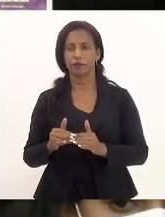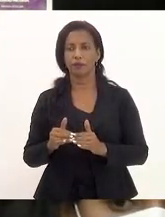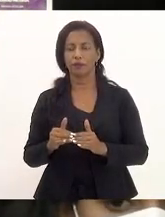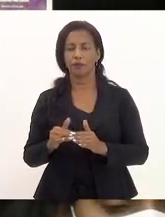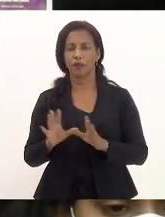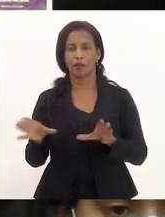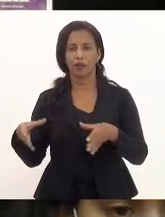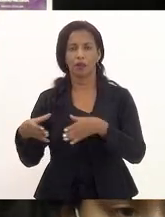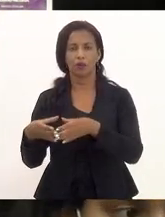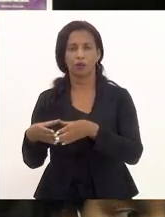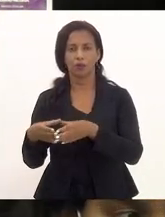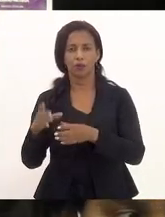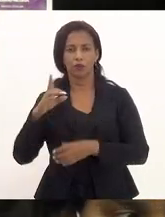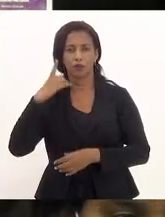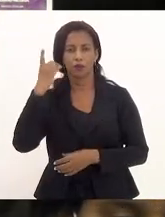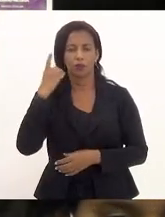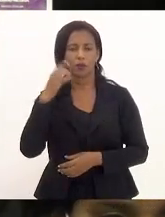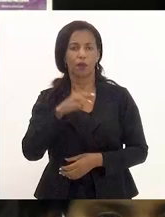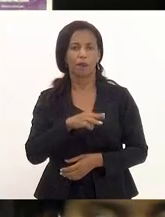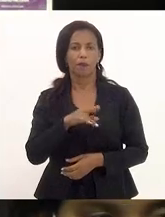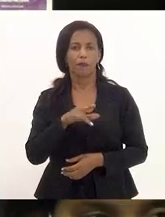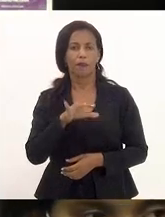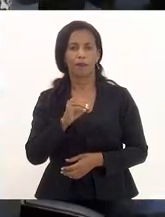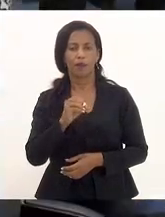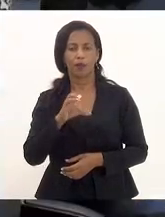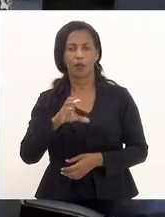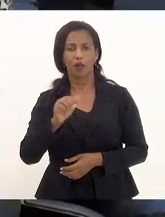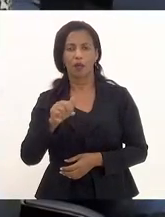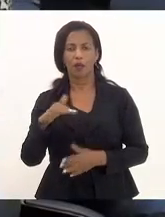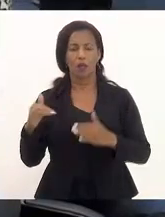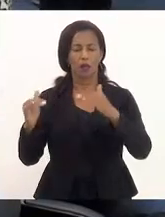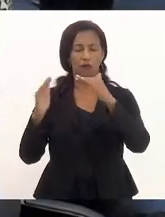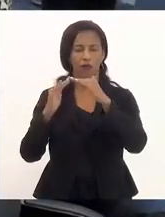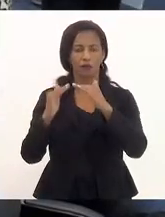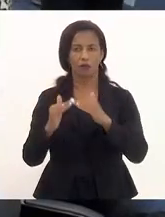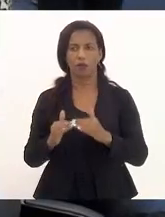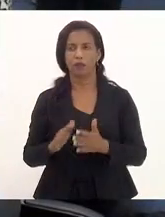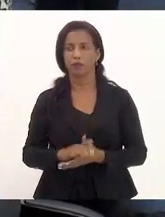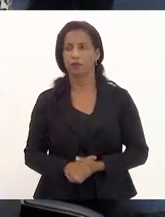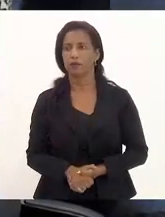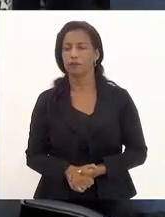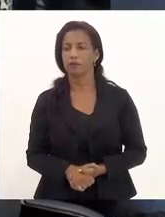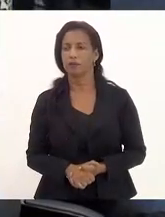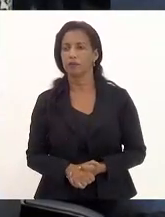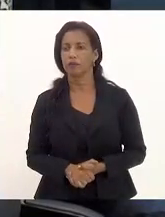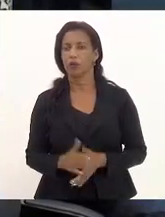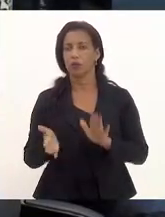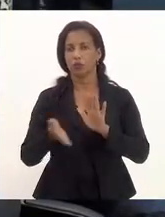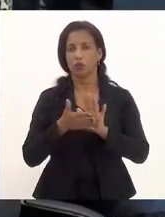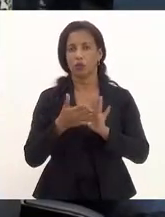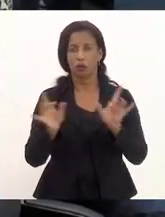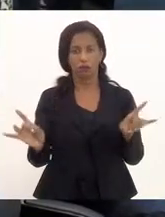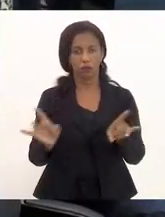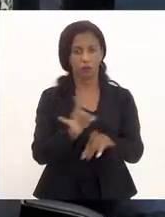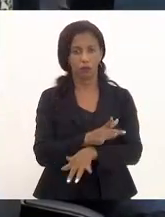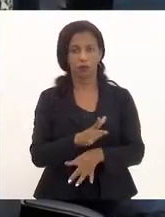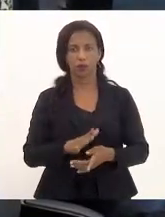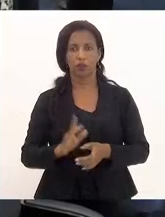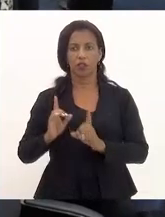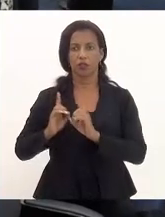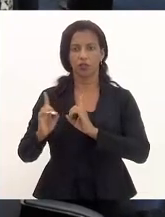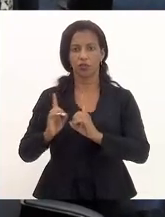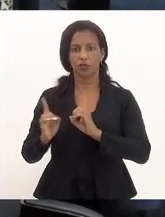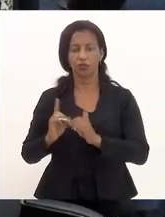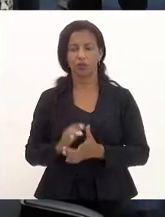Orçamento, deputado Márcio Canella. Favorável, senhor presidente. Com os pareceres emitidos em